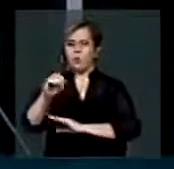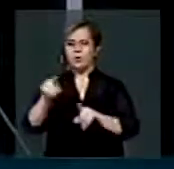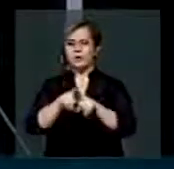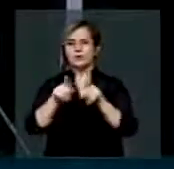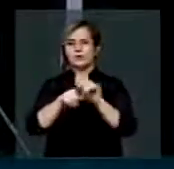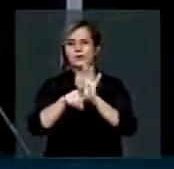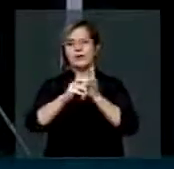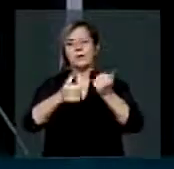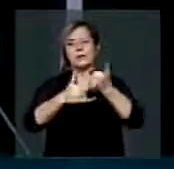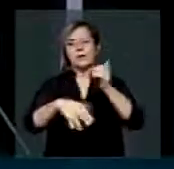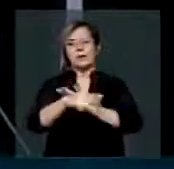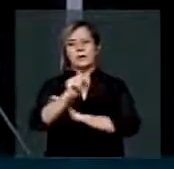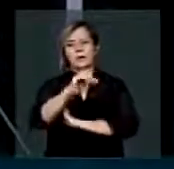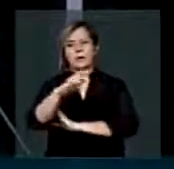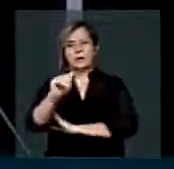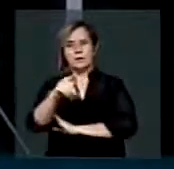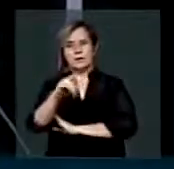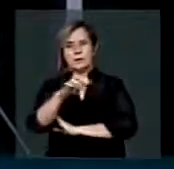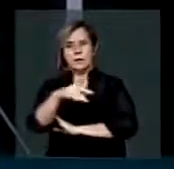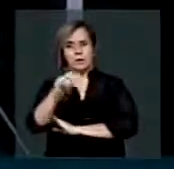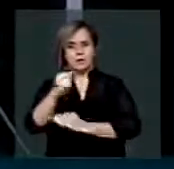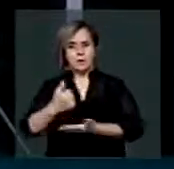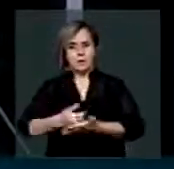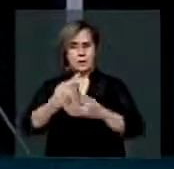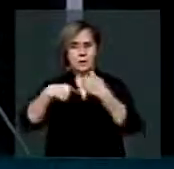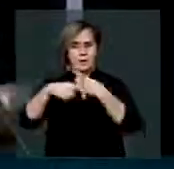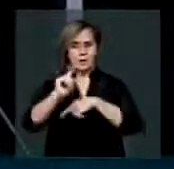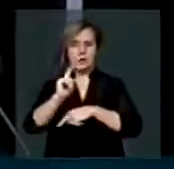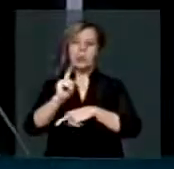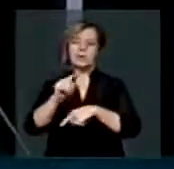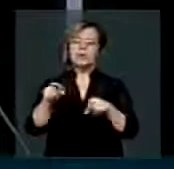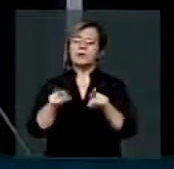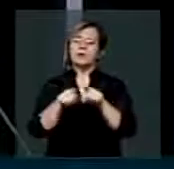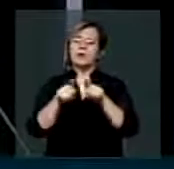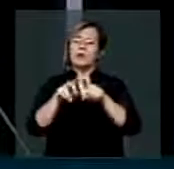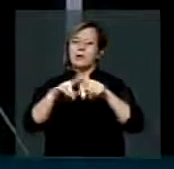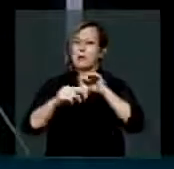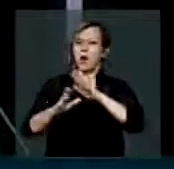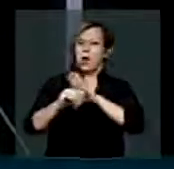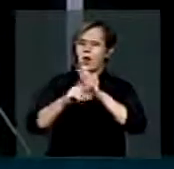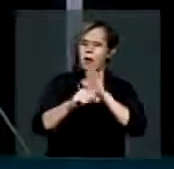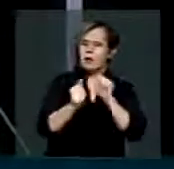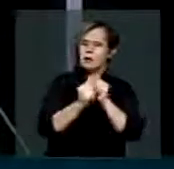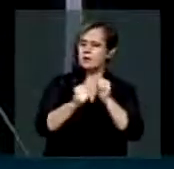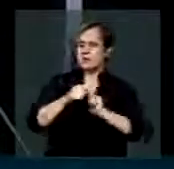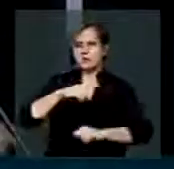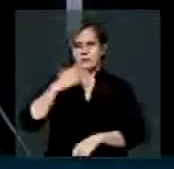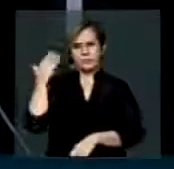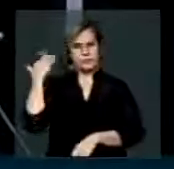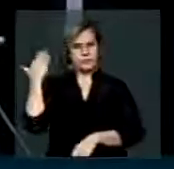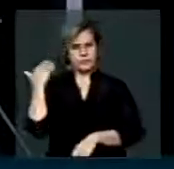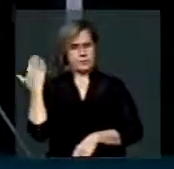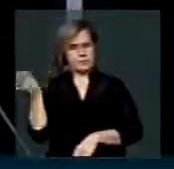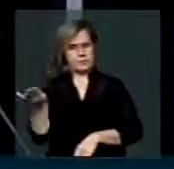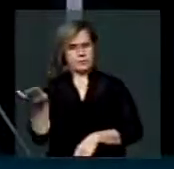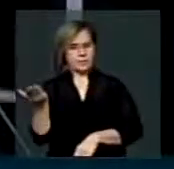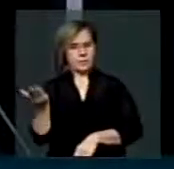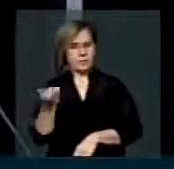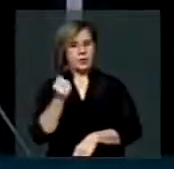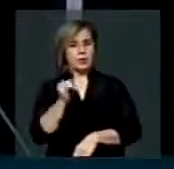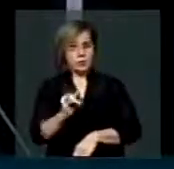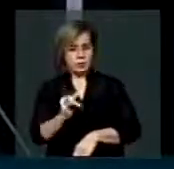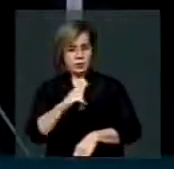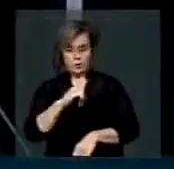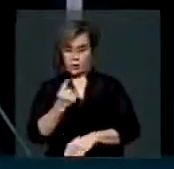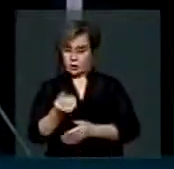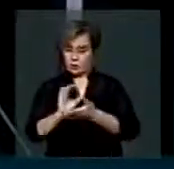diretores da Serra Pelada, Companhia de Desenvolvimento Mineral, pela corrupção praticada. Se foi